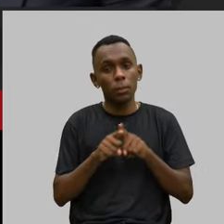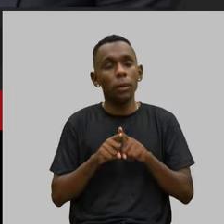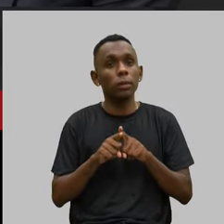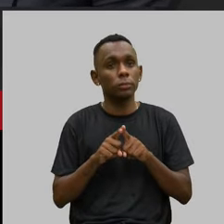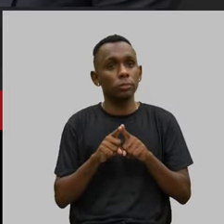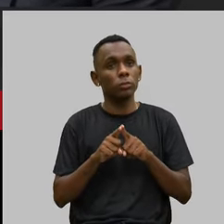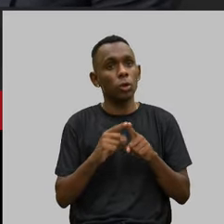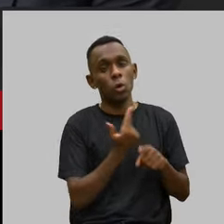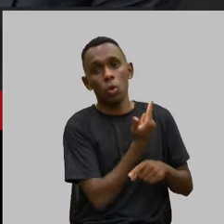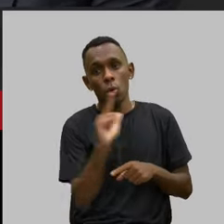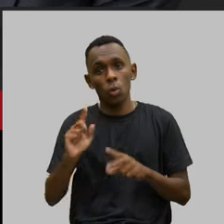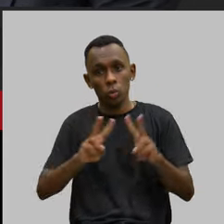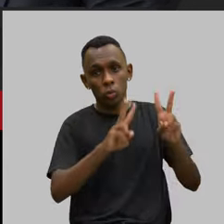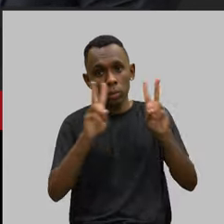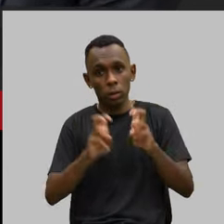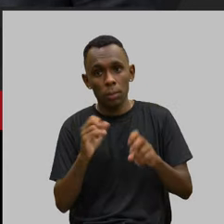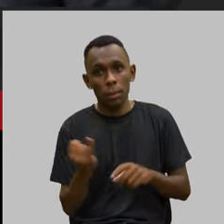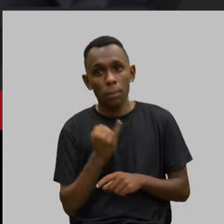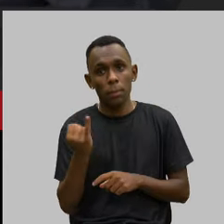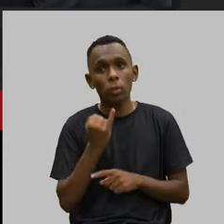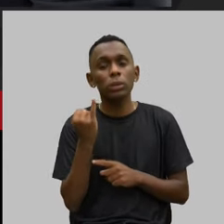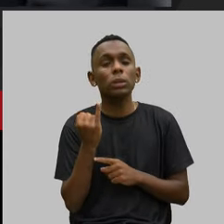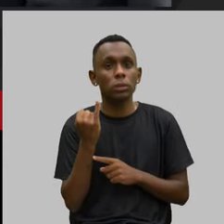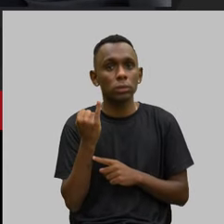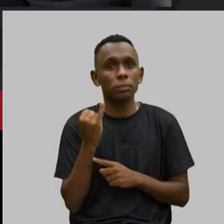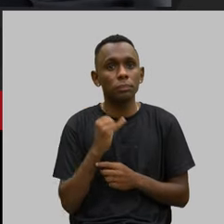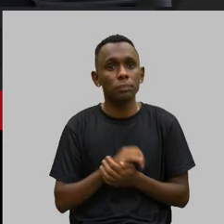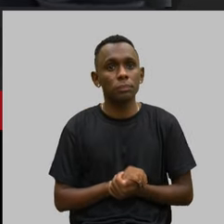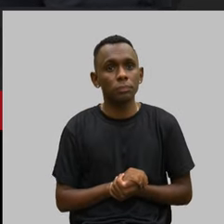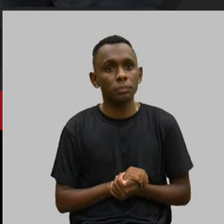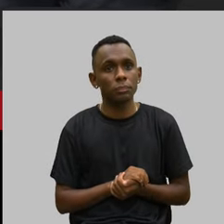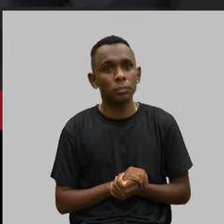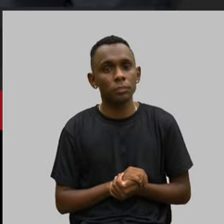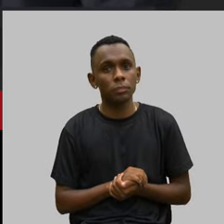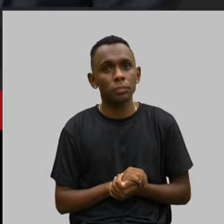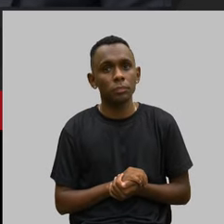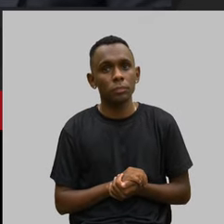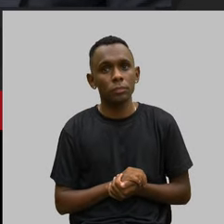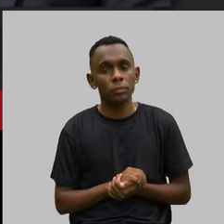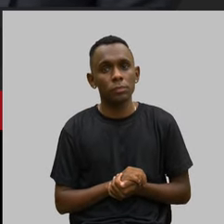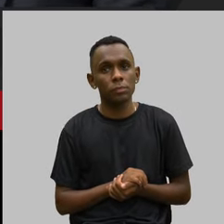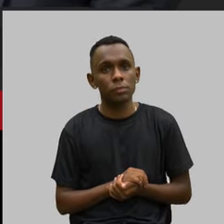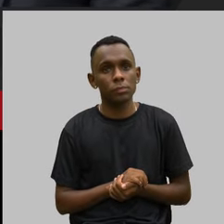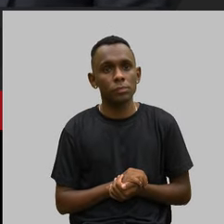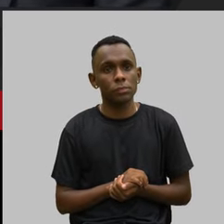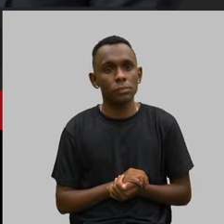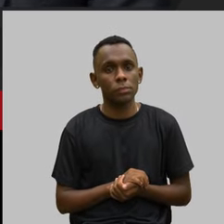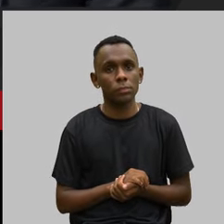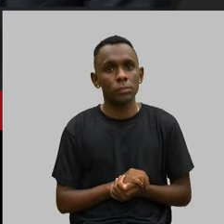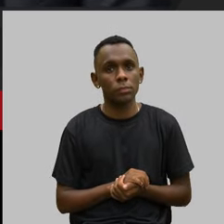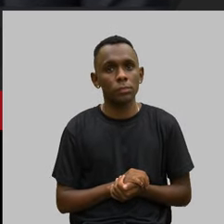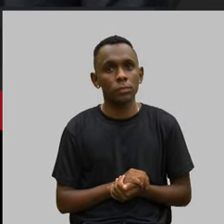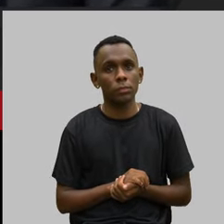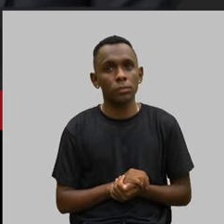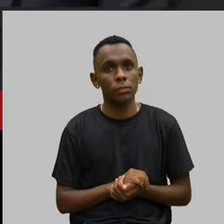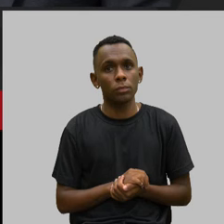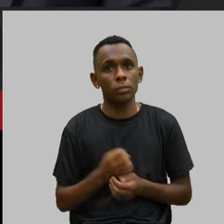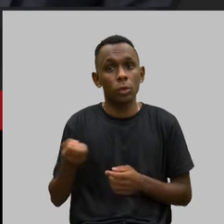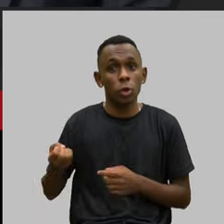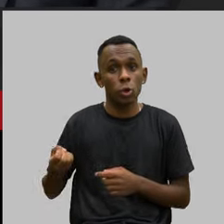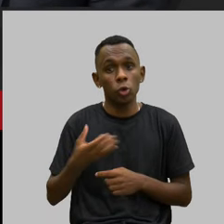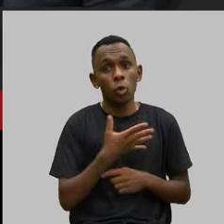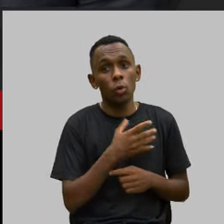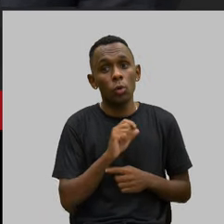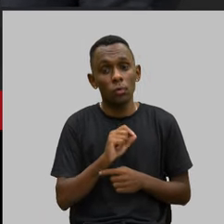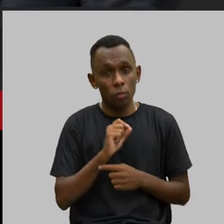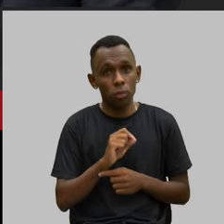outro item importante que foi lançado semana passada foi o o novo Eh